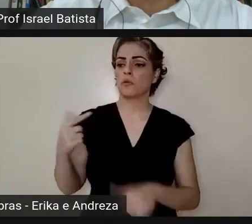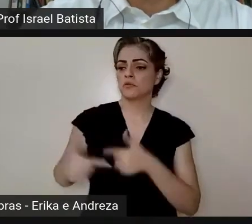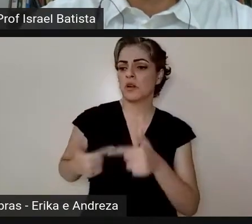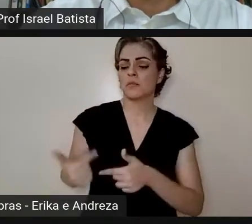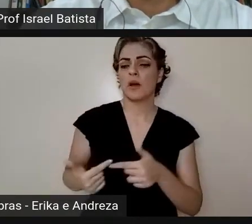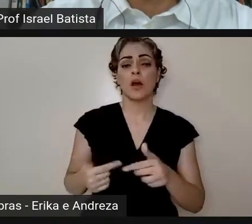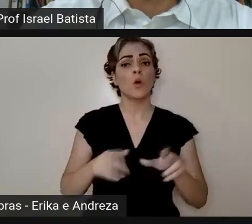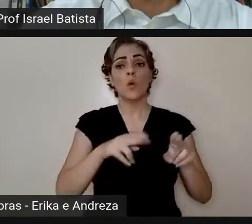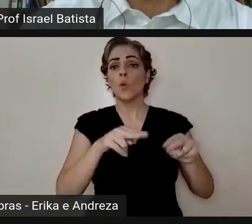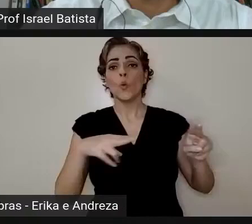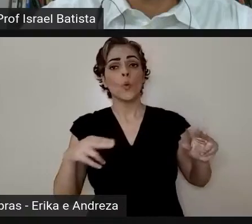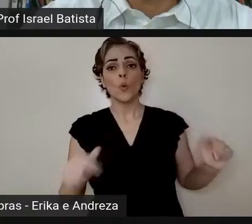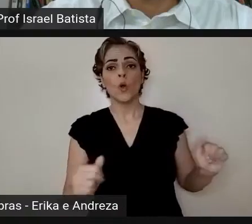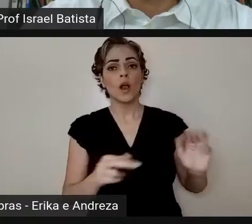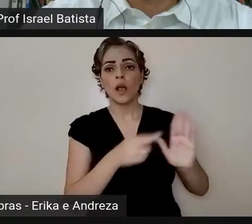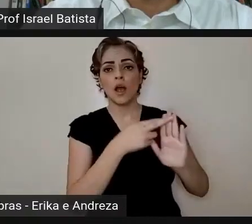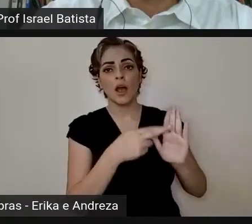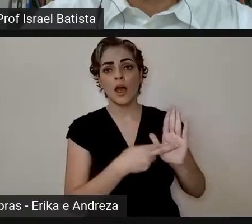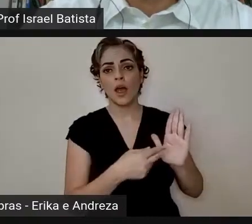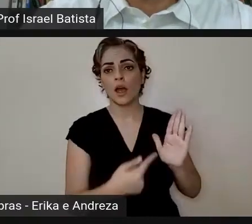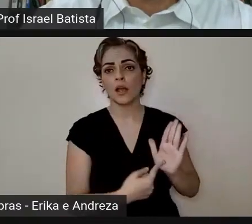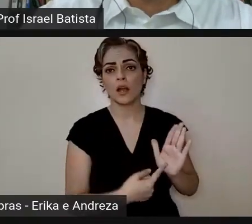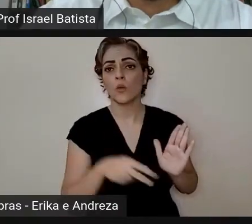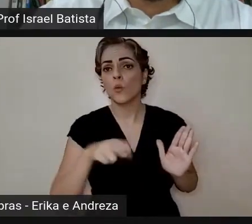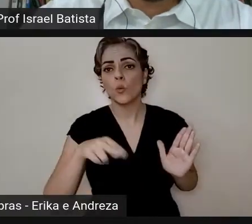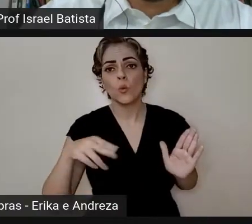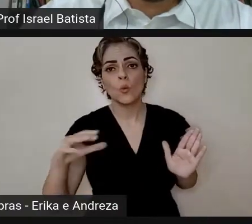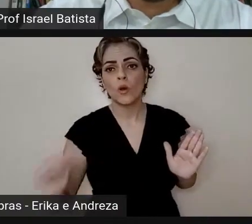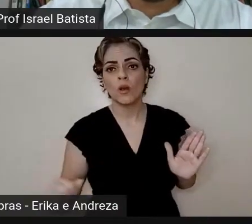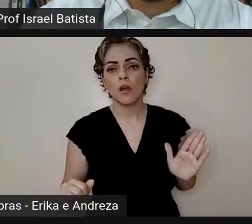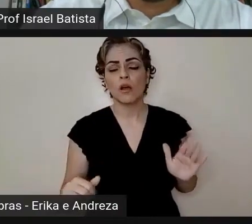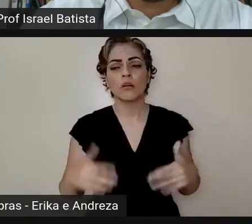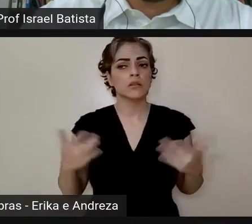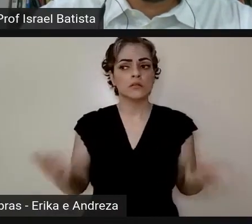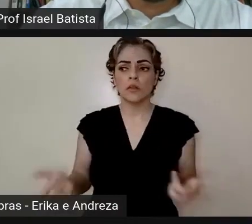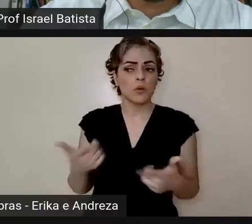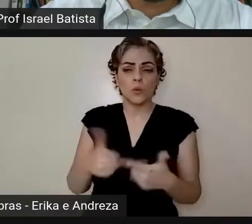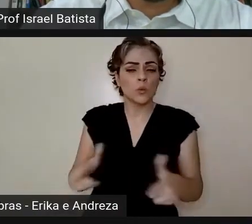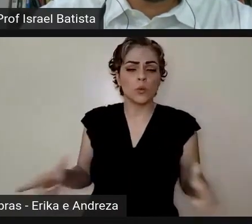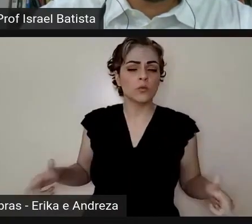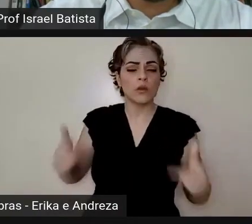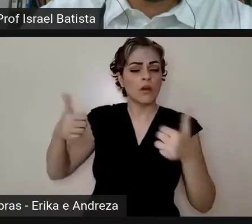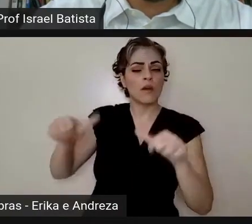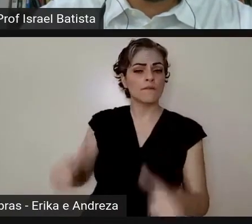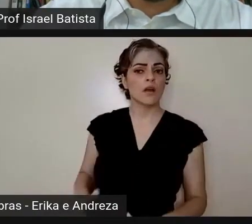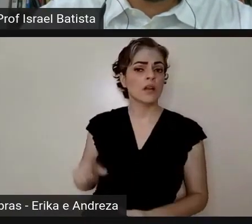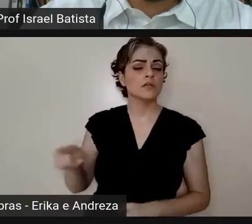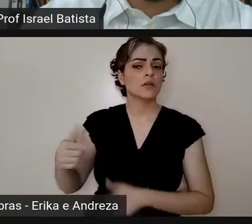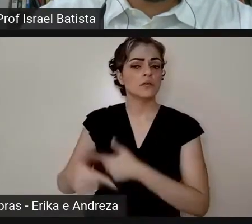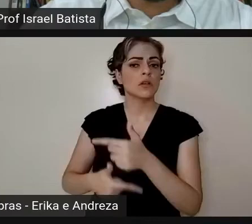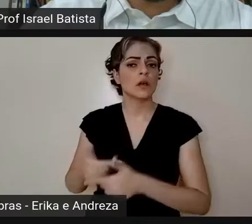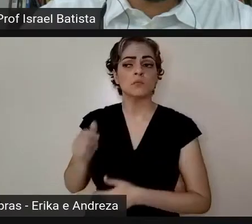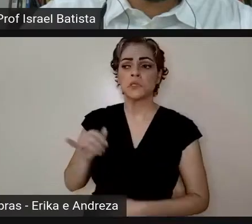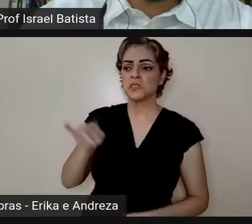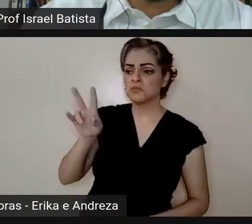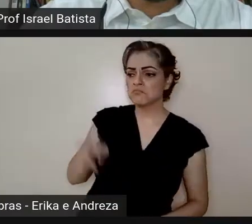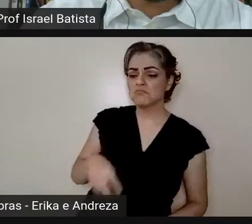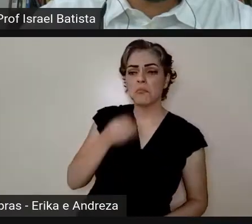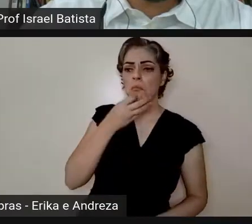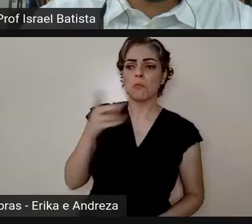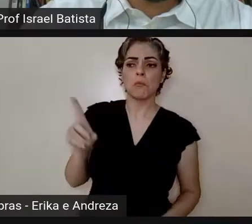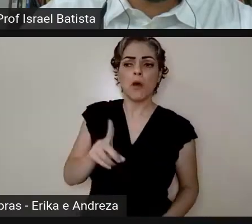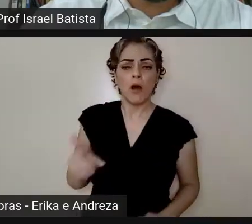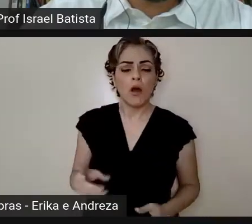Então a gente ainda não tem no serviço público, né, aqueles servidores que não apresentam as condições adequadas de desempenho, eles não